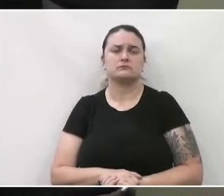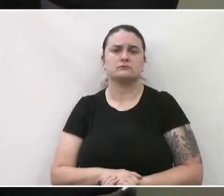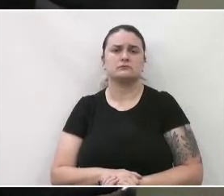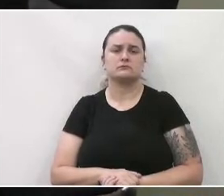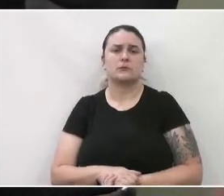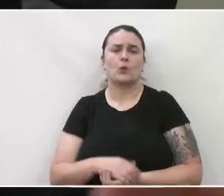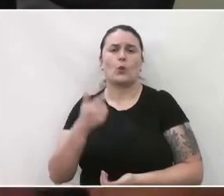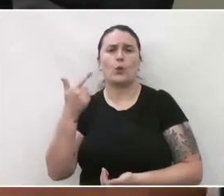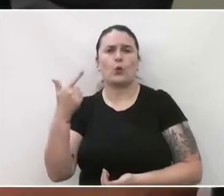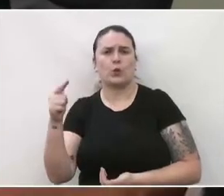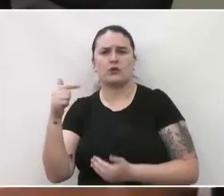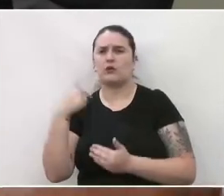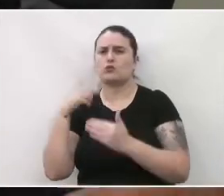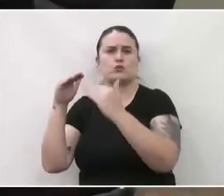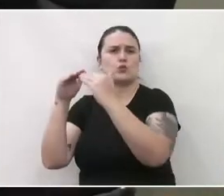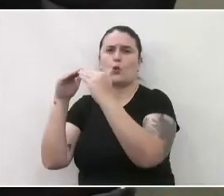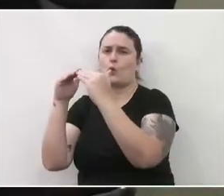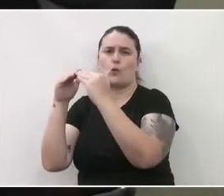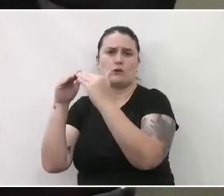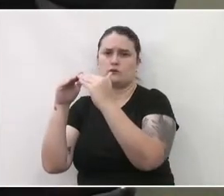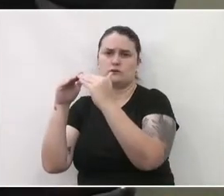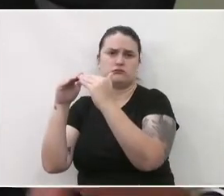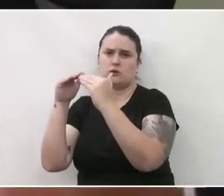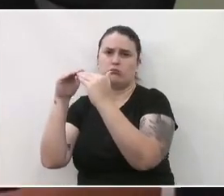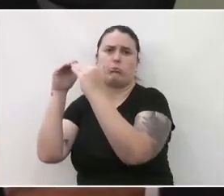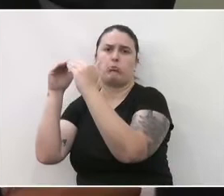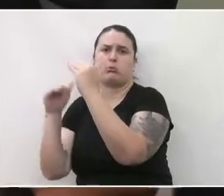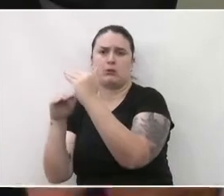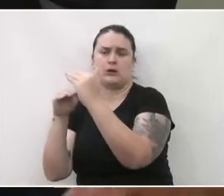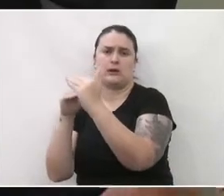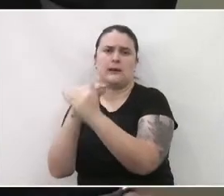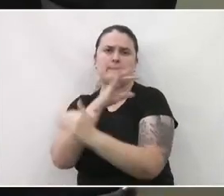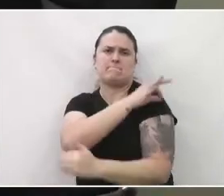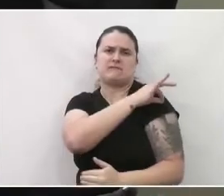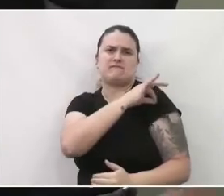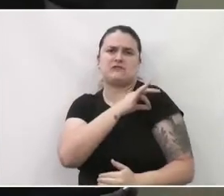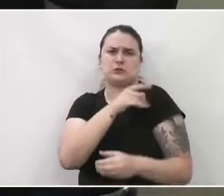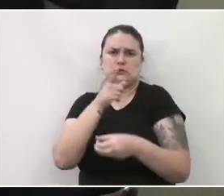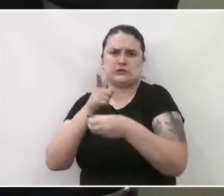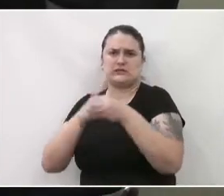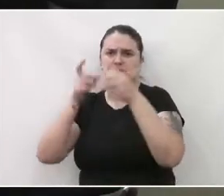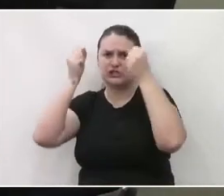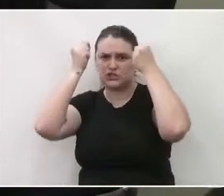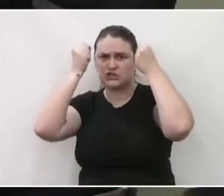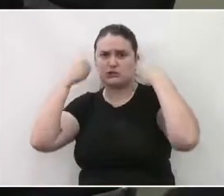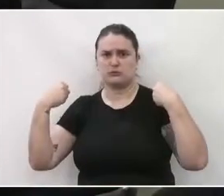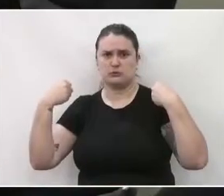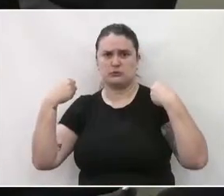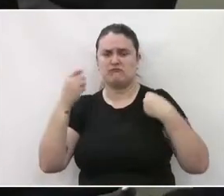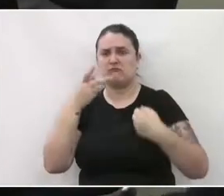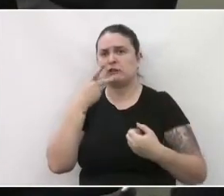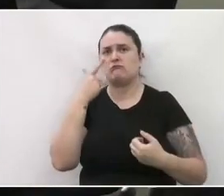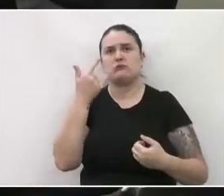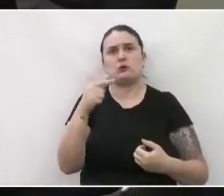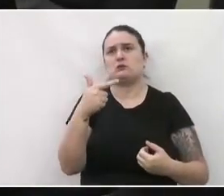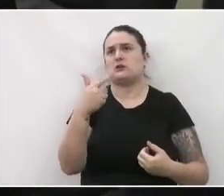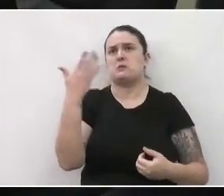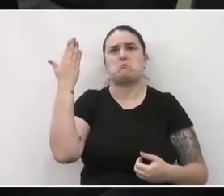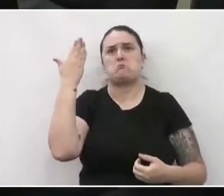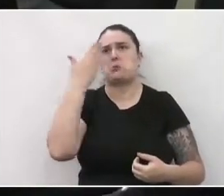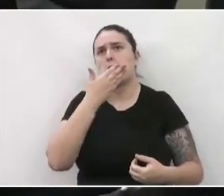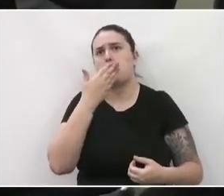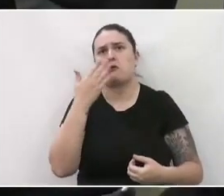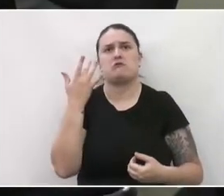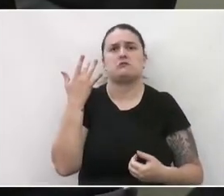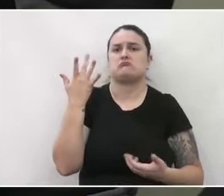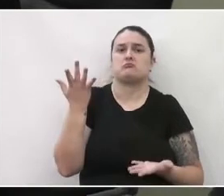Outra coisa que eu discordo do senhor ali, que o senhor falou sobre o prefeito de Chapecó, né? O senhor disse que não tem comprovação, não